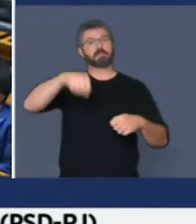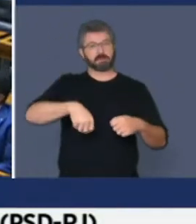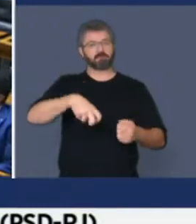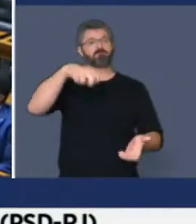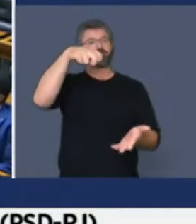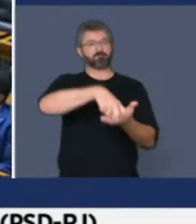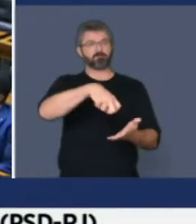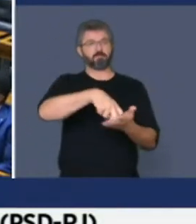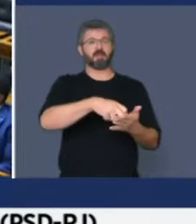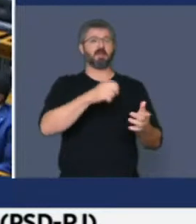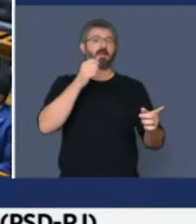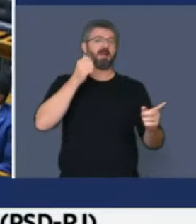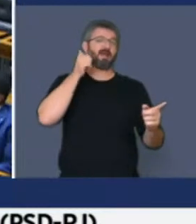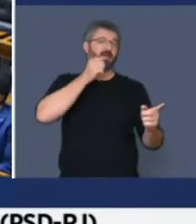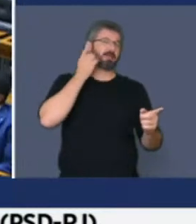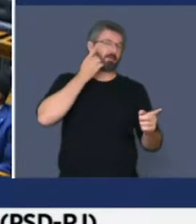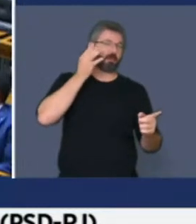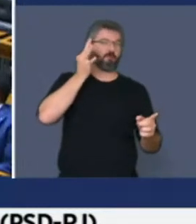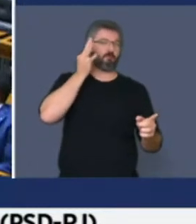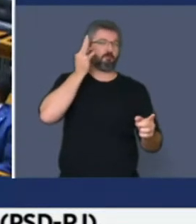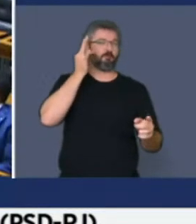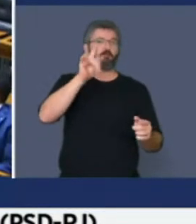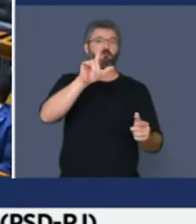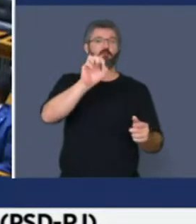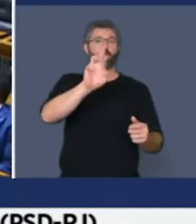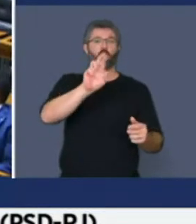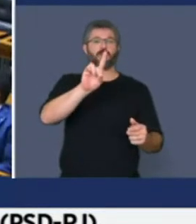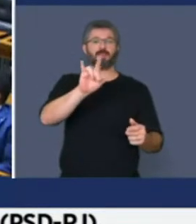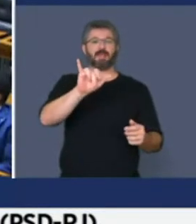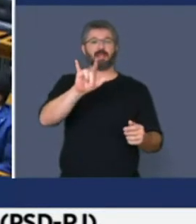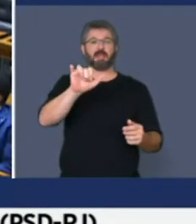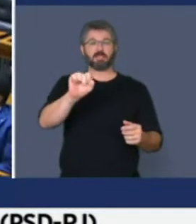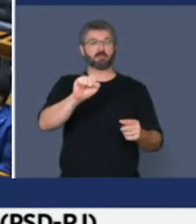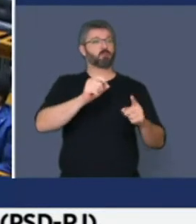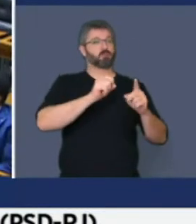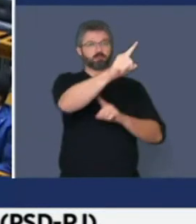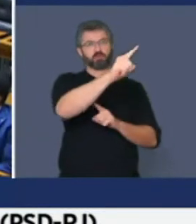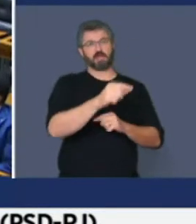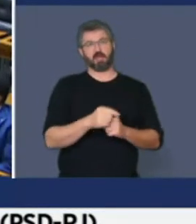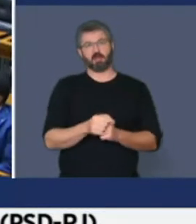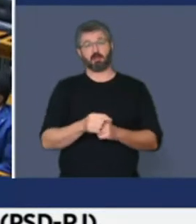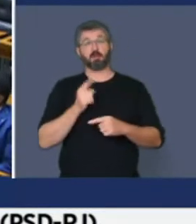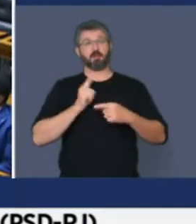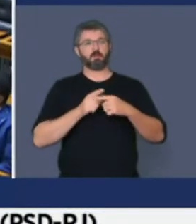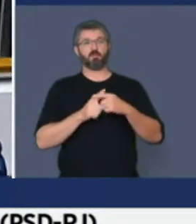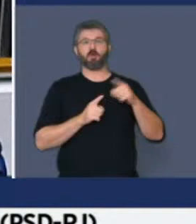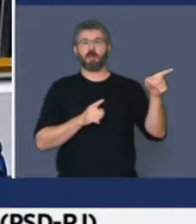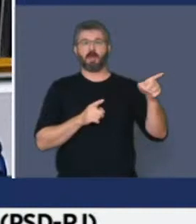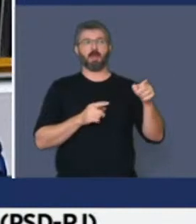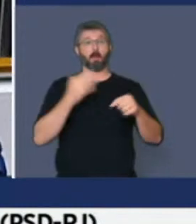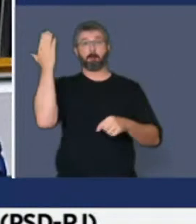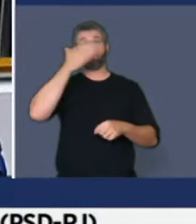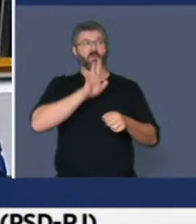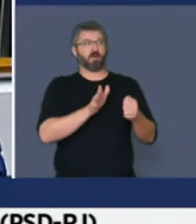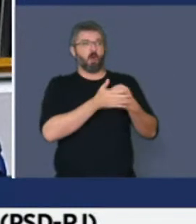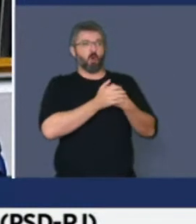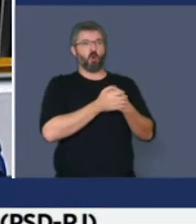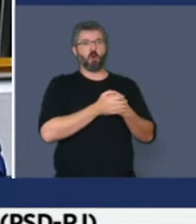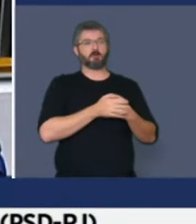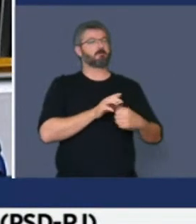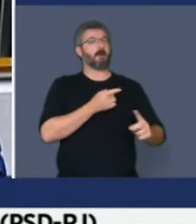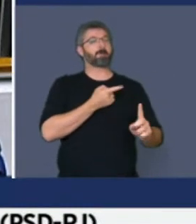aplicação da perda de mandato da deputada Flor de Lis. Alegou que ela ocultou provas, coagiu